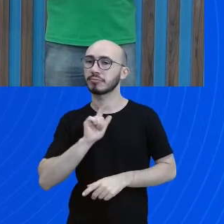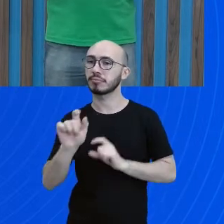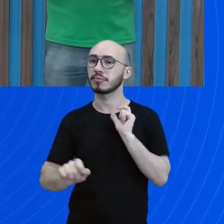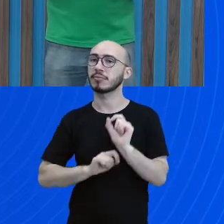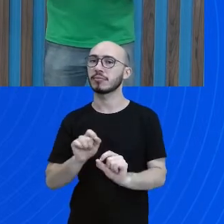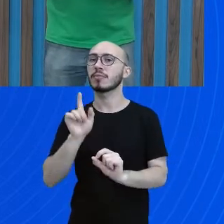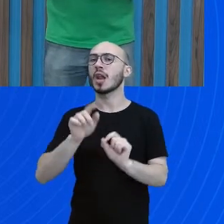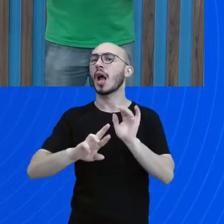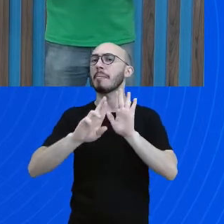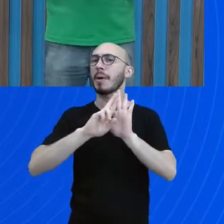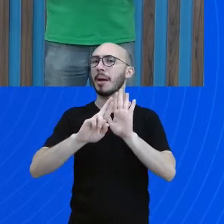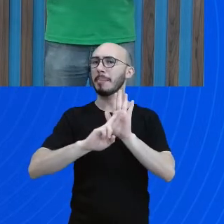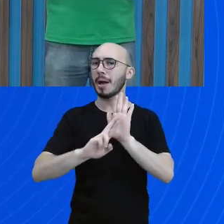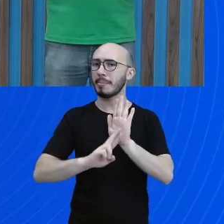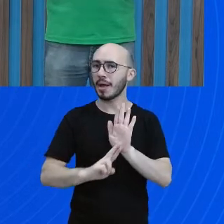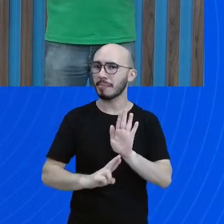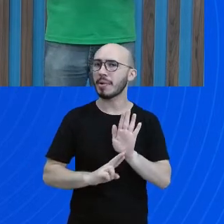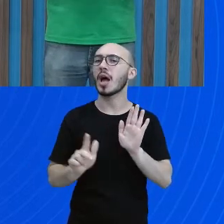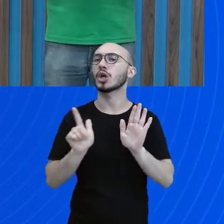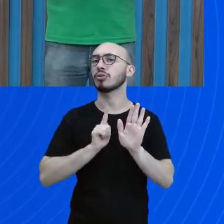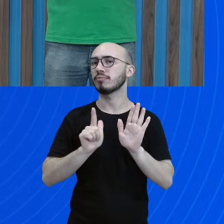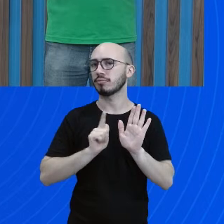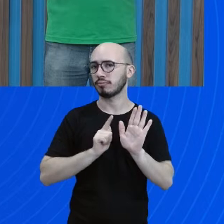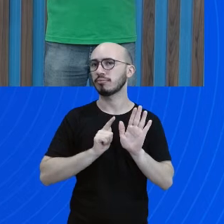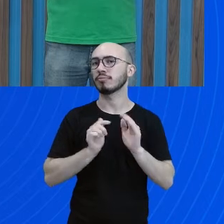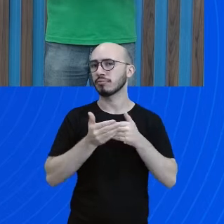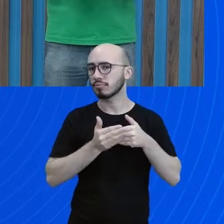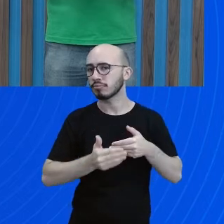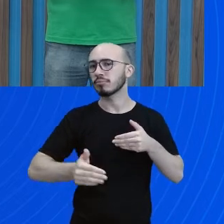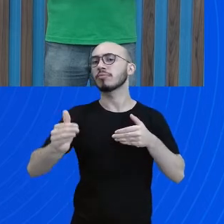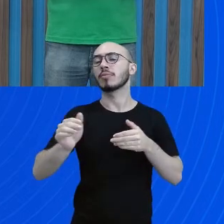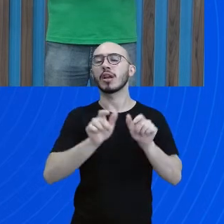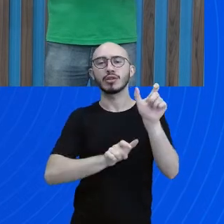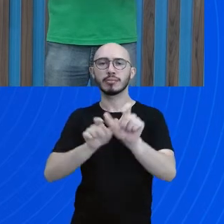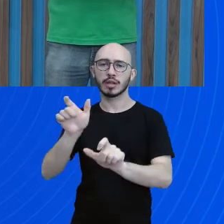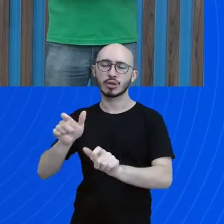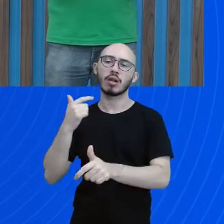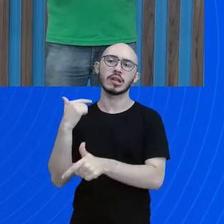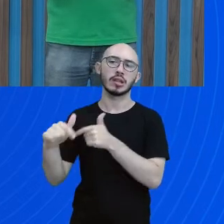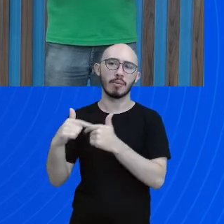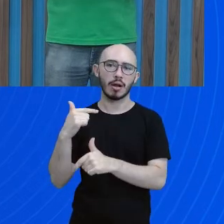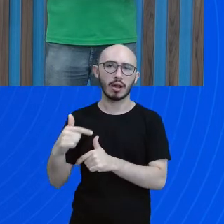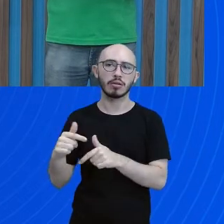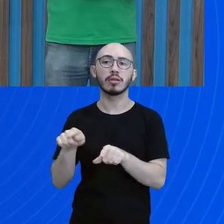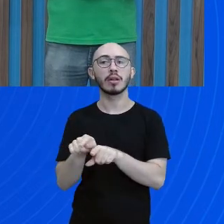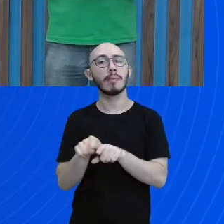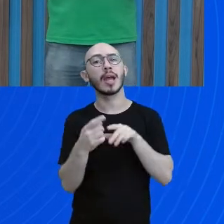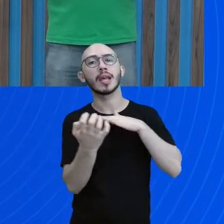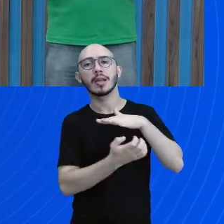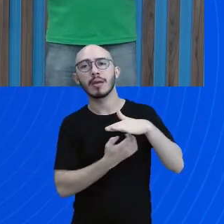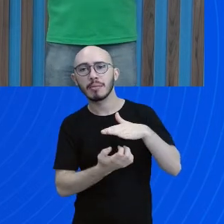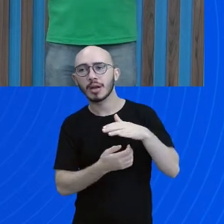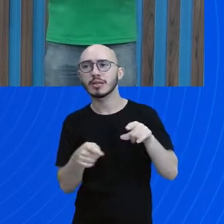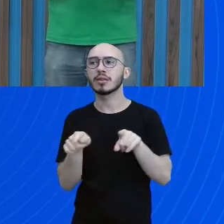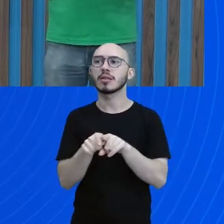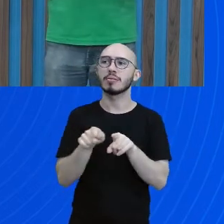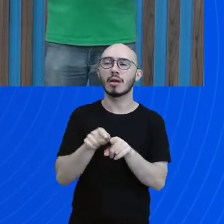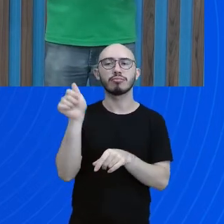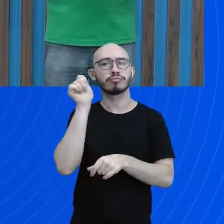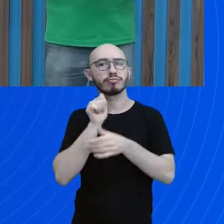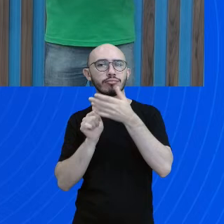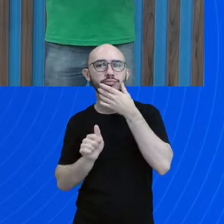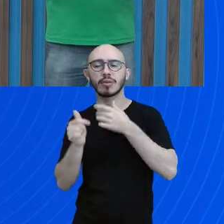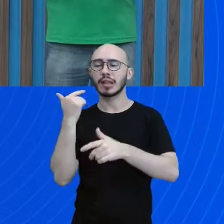estabeleceu-se ali as regras, né, para os trabalhadores, para os empregadores, as empregadoras,